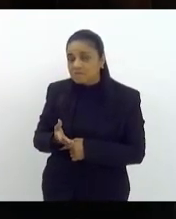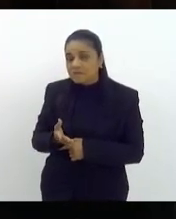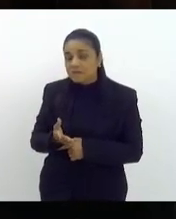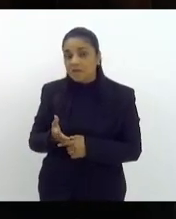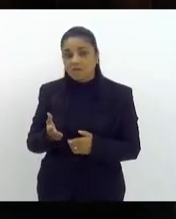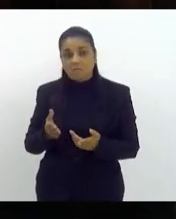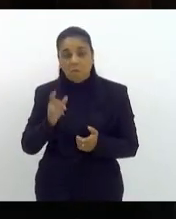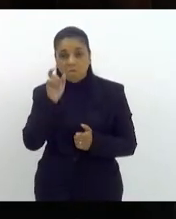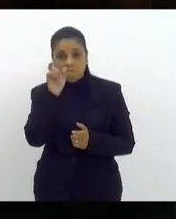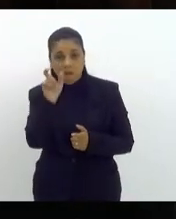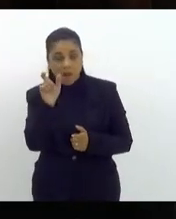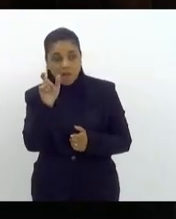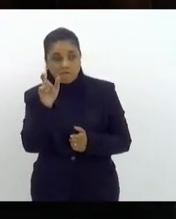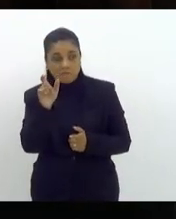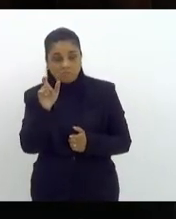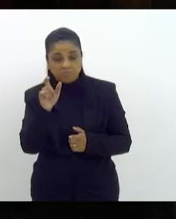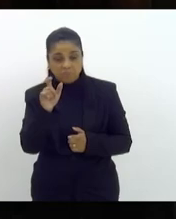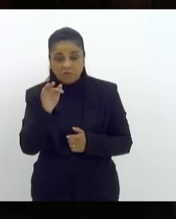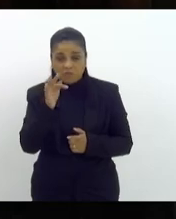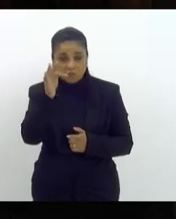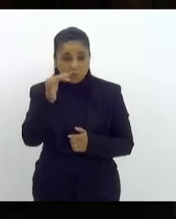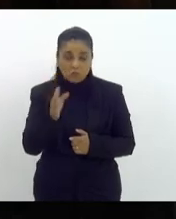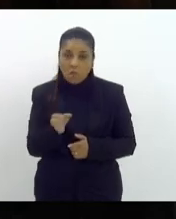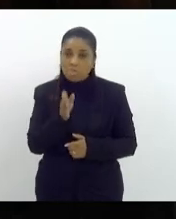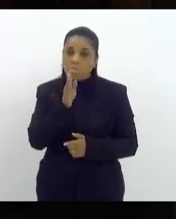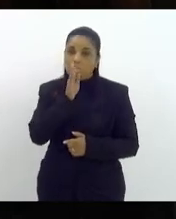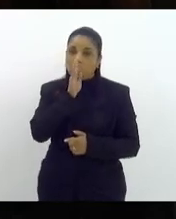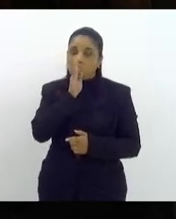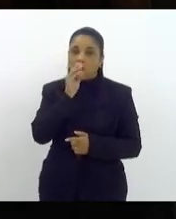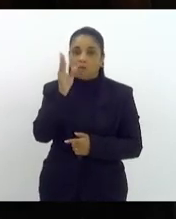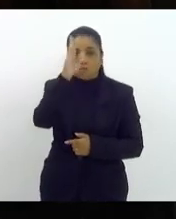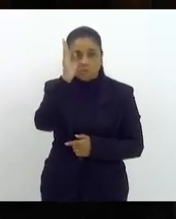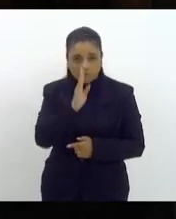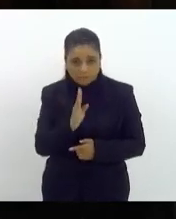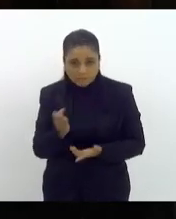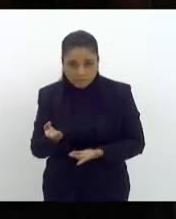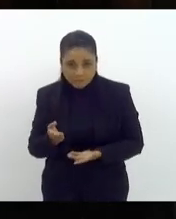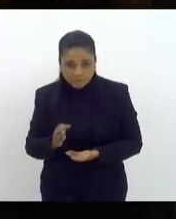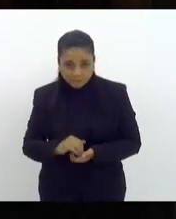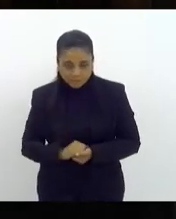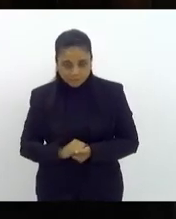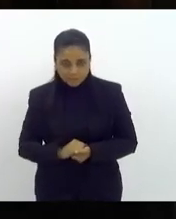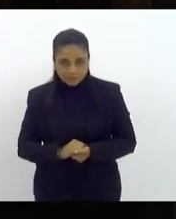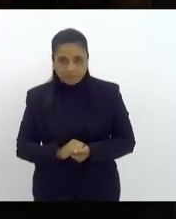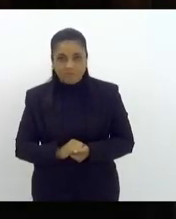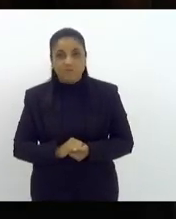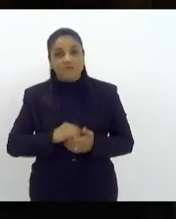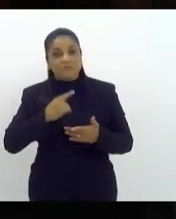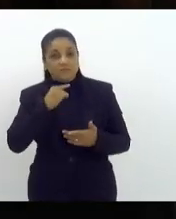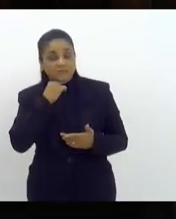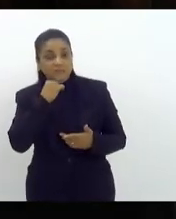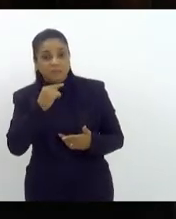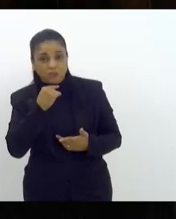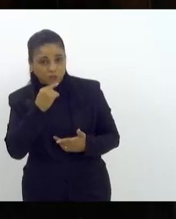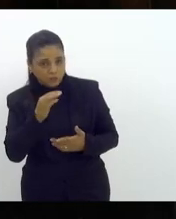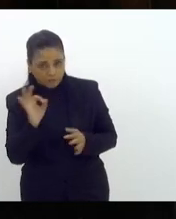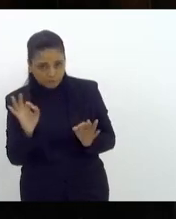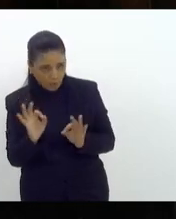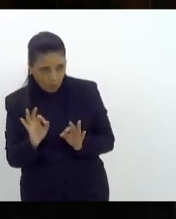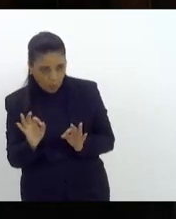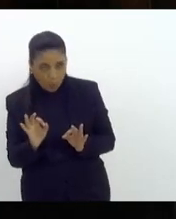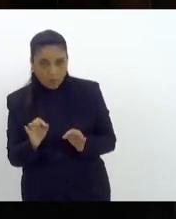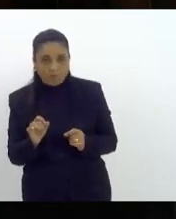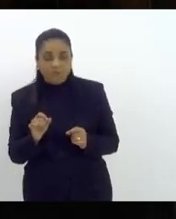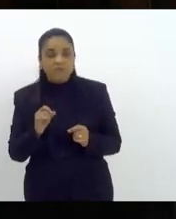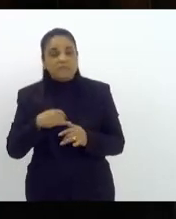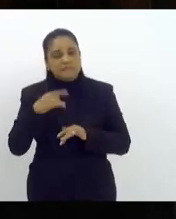pode falar mais nada aqui no Brasil e Sem dúvida nenhuma nós sempre avisamos nós